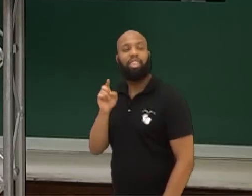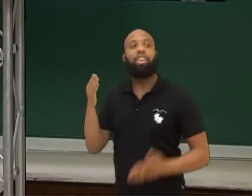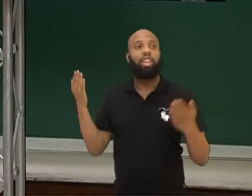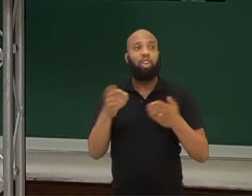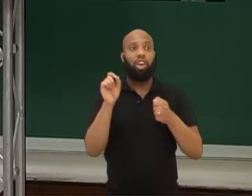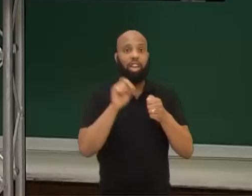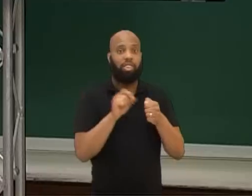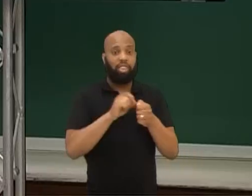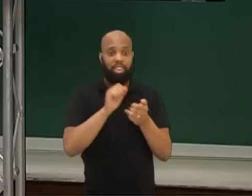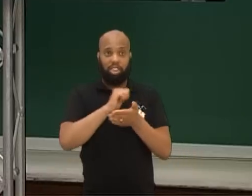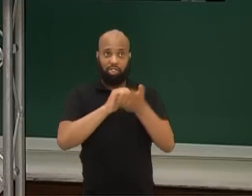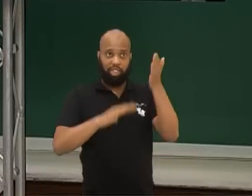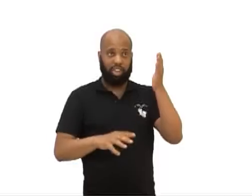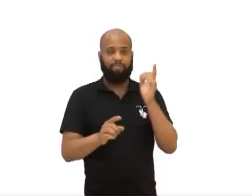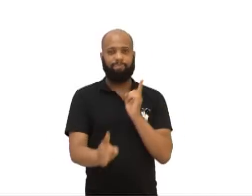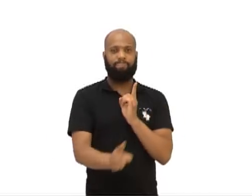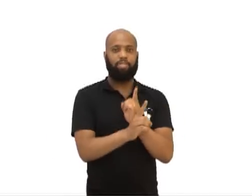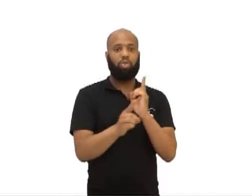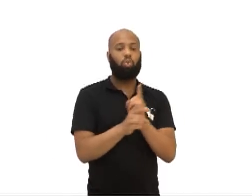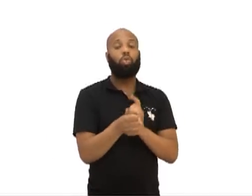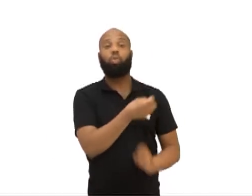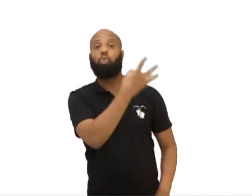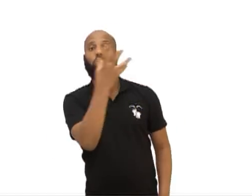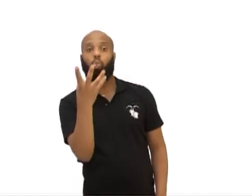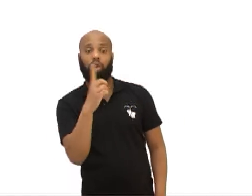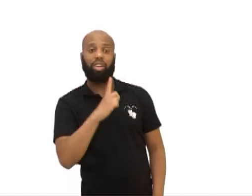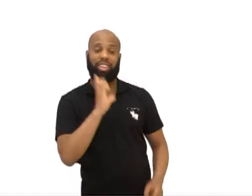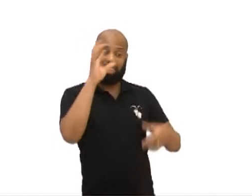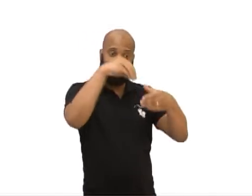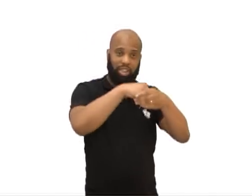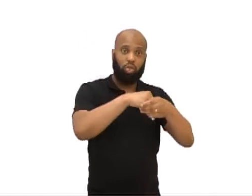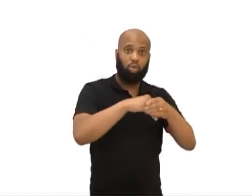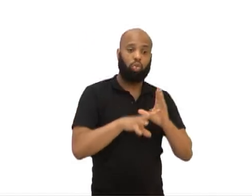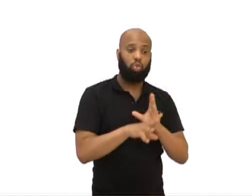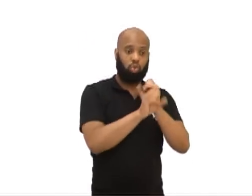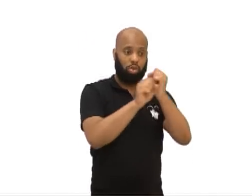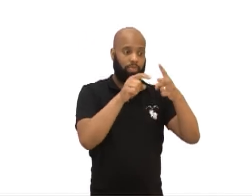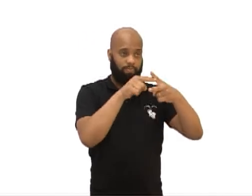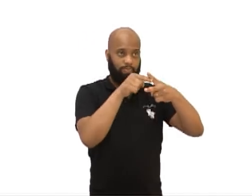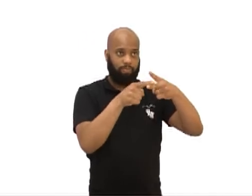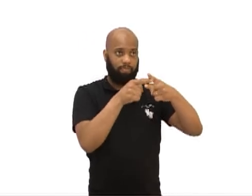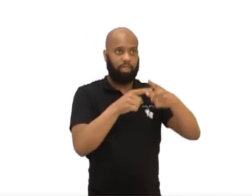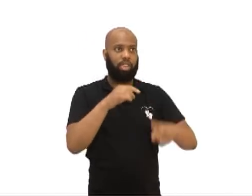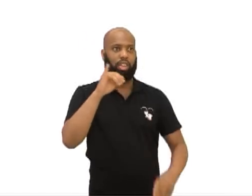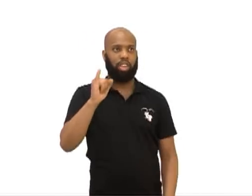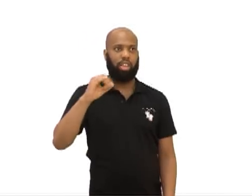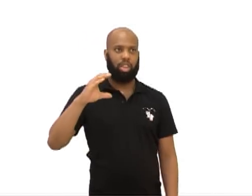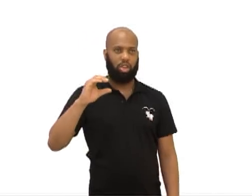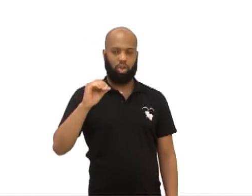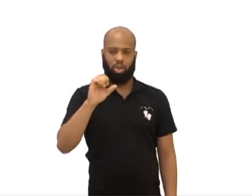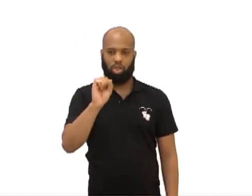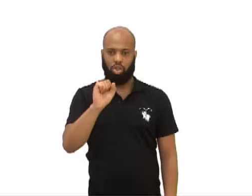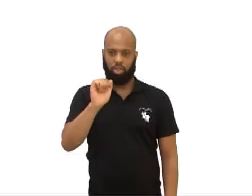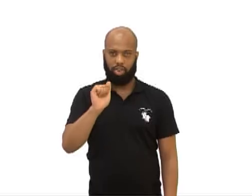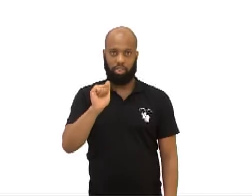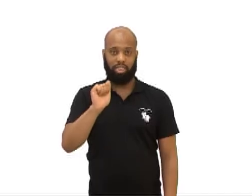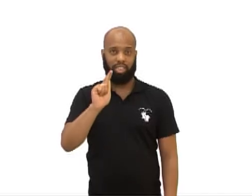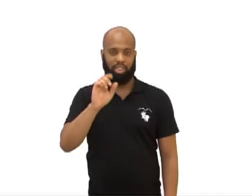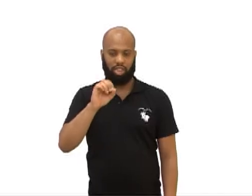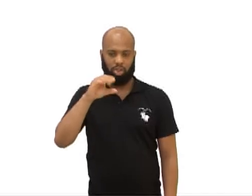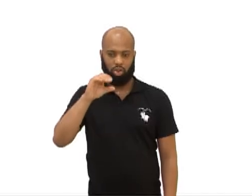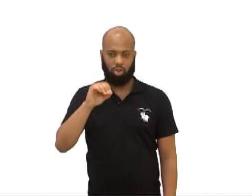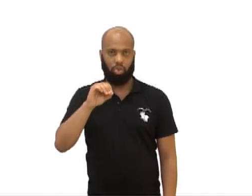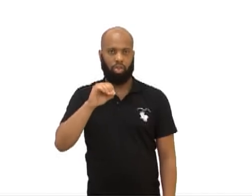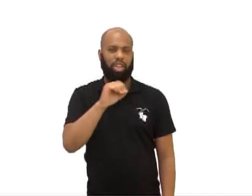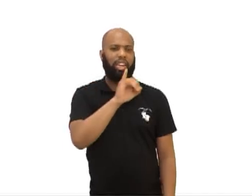fazer um exercício? Determine a soma dos ângulos internos de um icoságono. Professora, o que é isso? Ico,